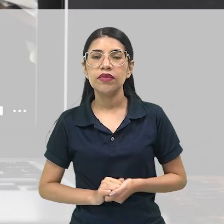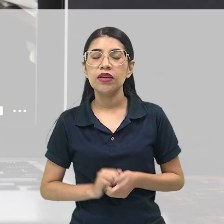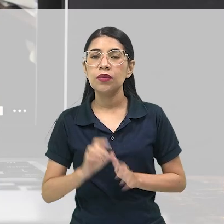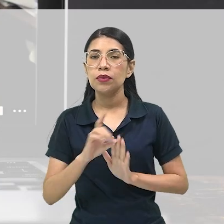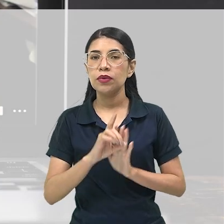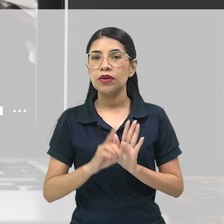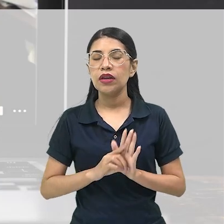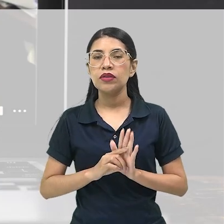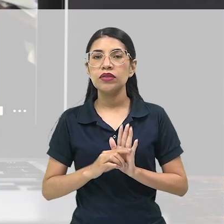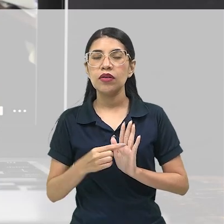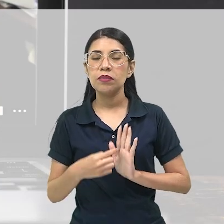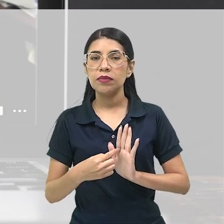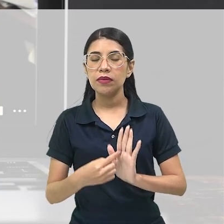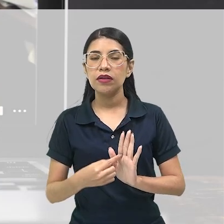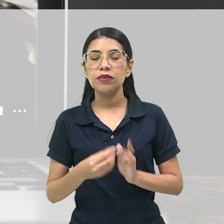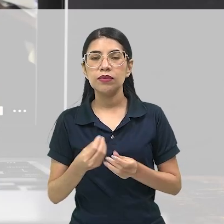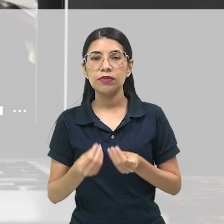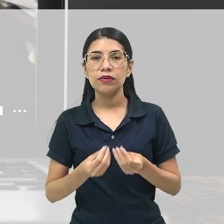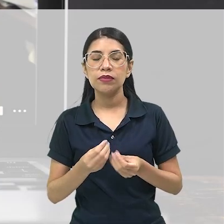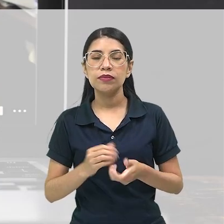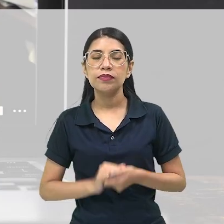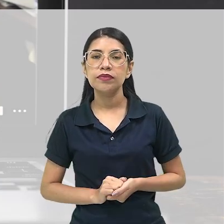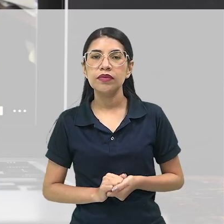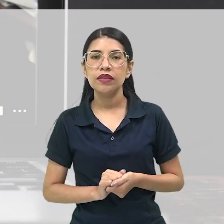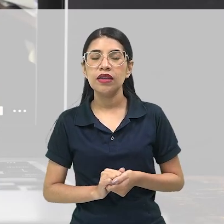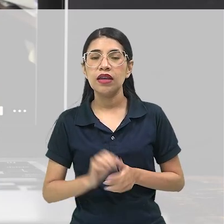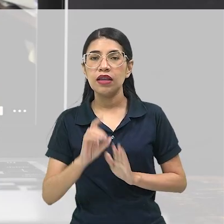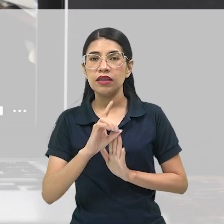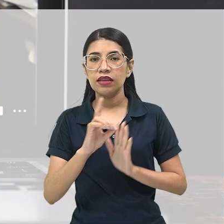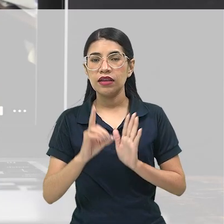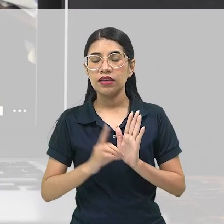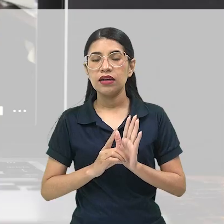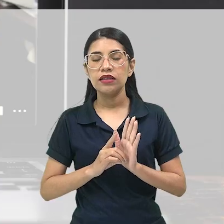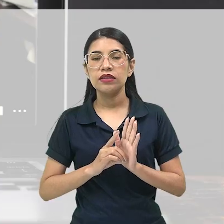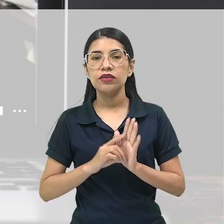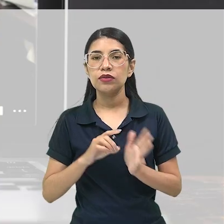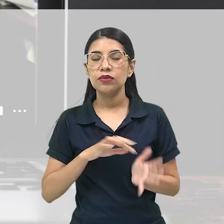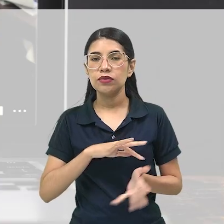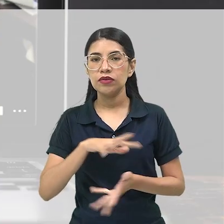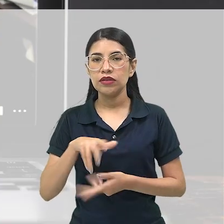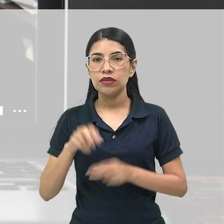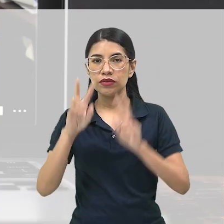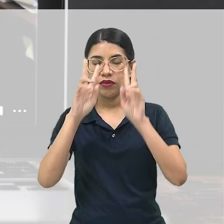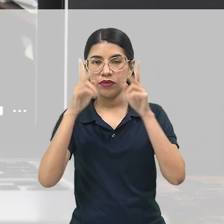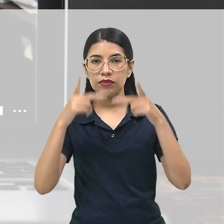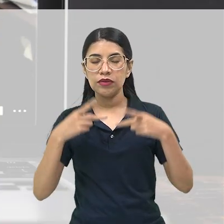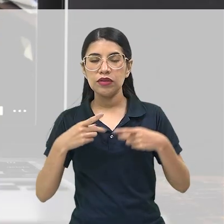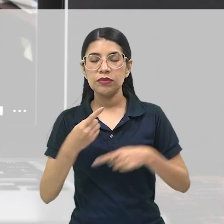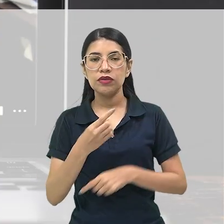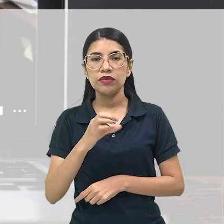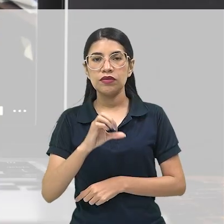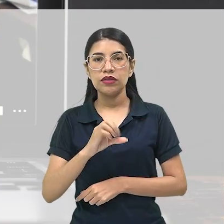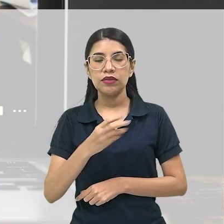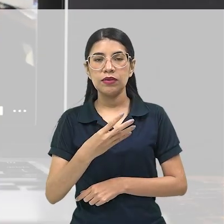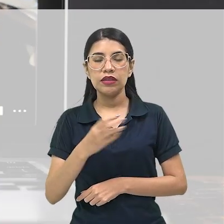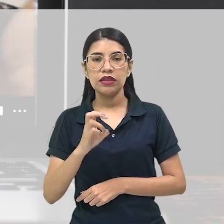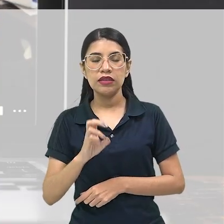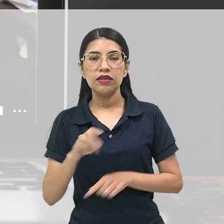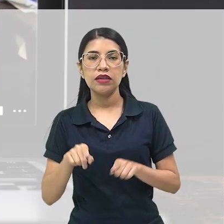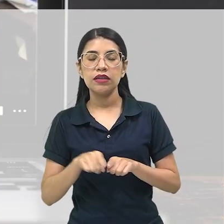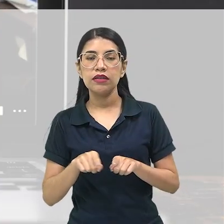são preconizados não só pela Declaração Universal dos Direitos Humanos, de 1945, mas